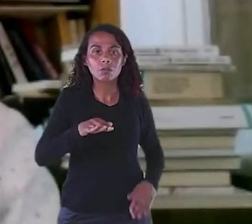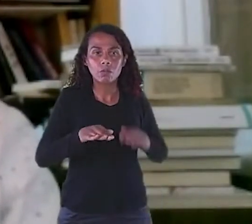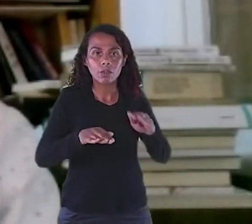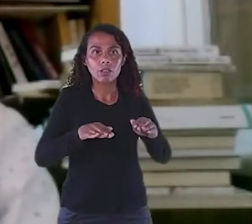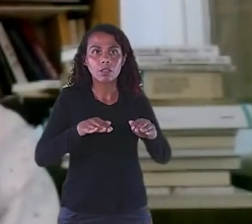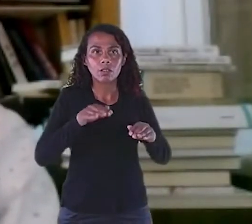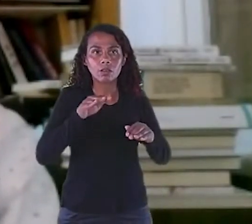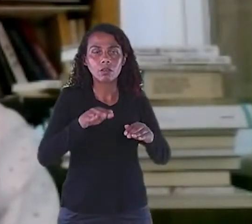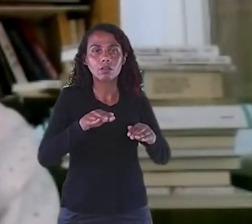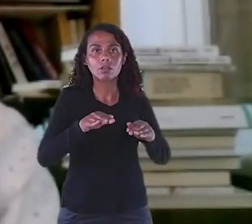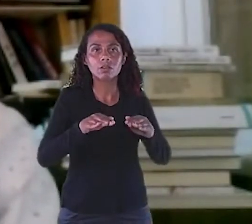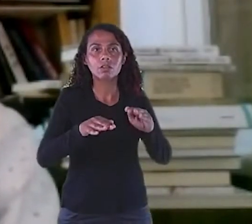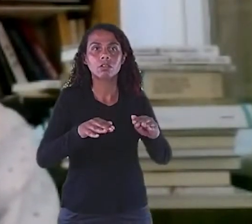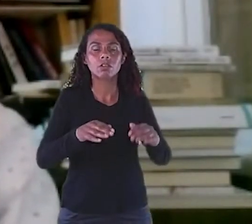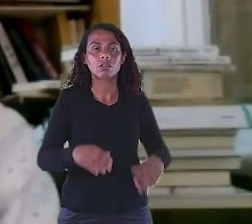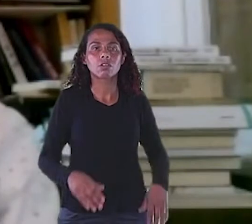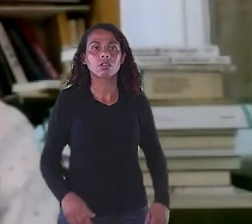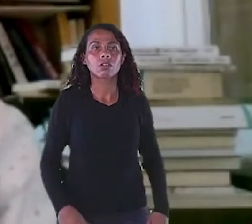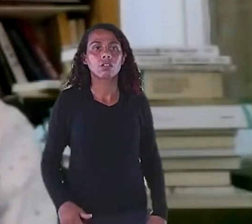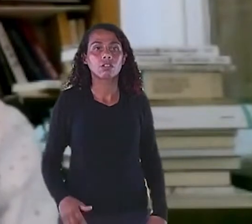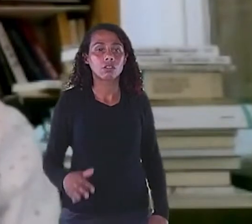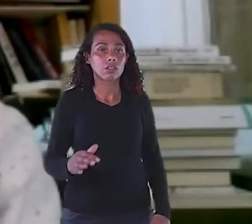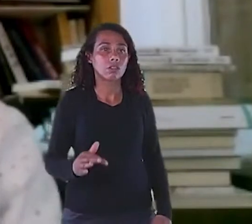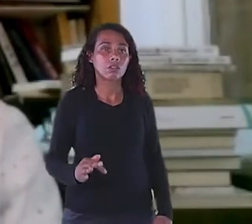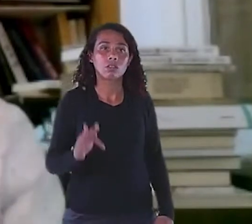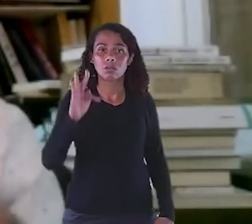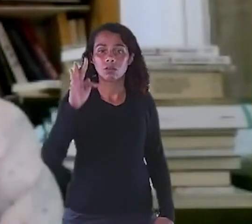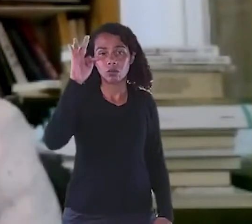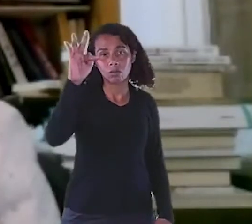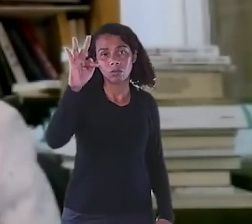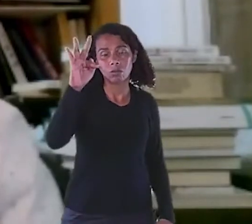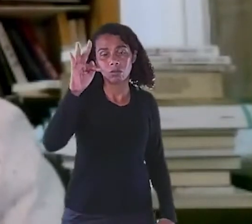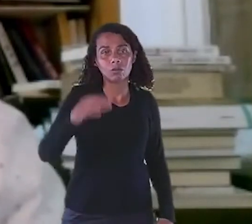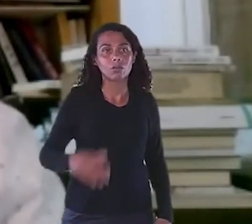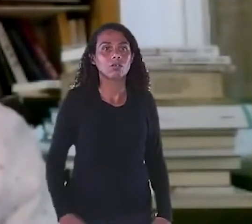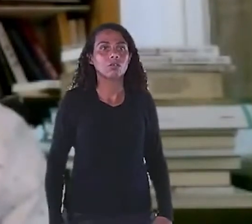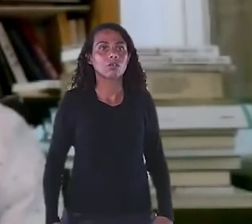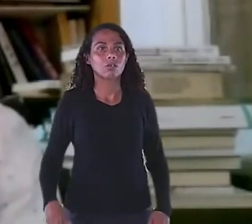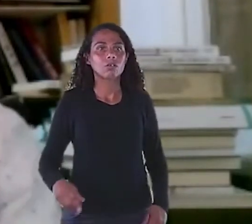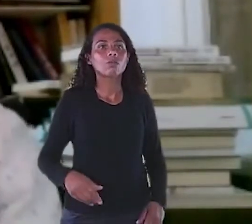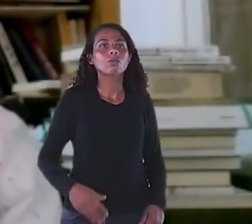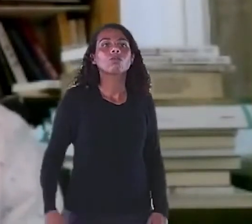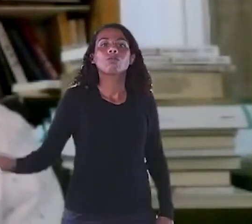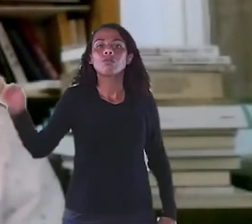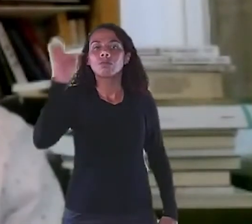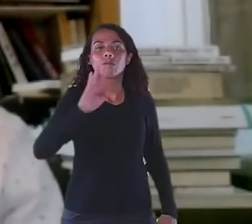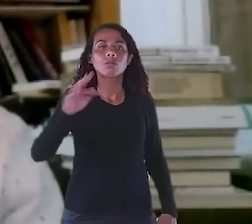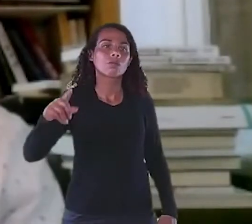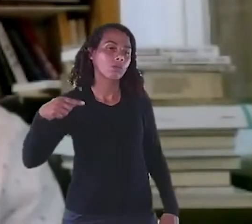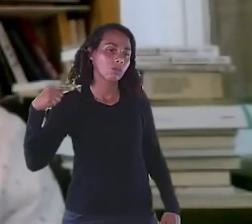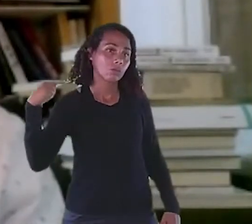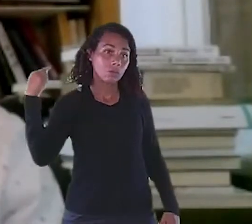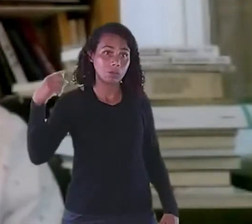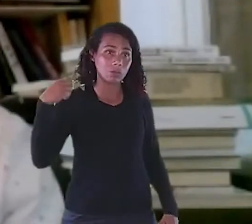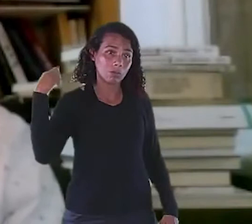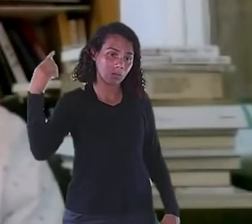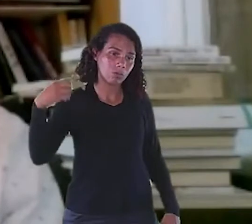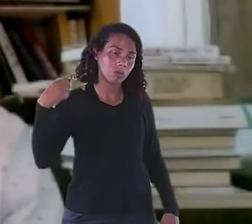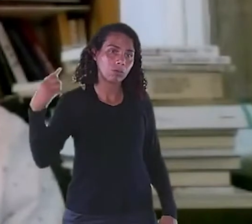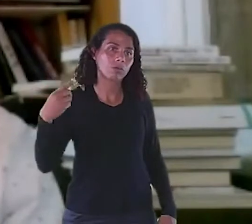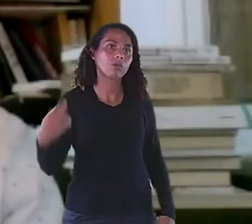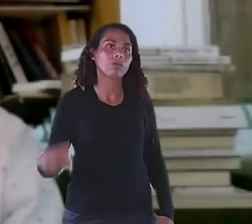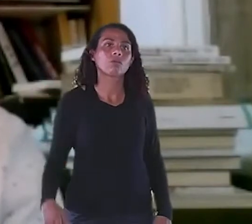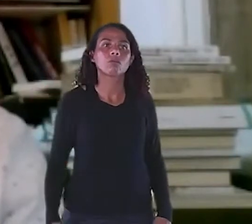advogado, né? Que era o que se esperava de mim e tal. Eu comecei ali...